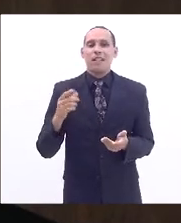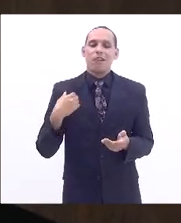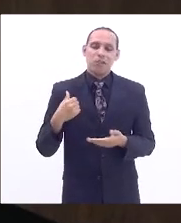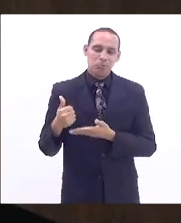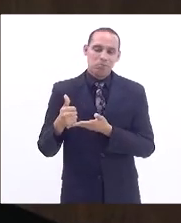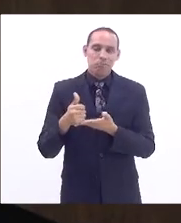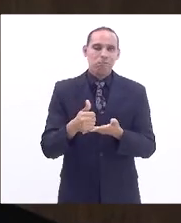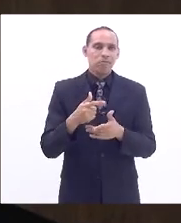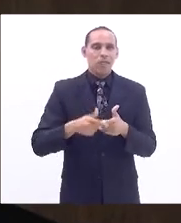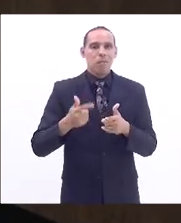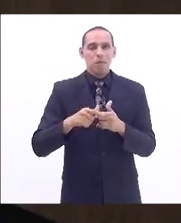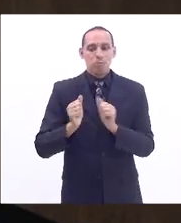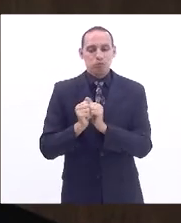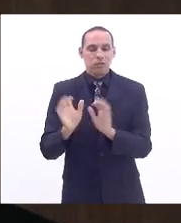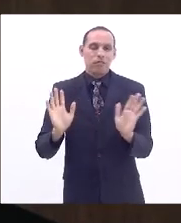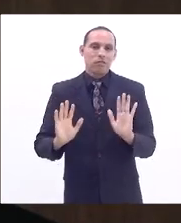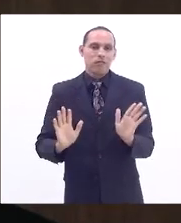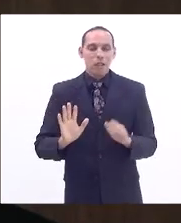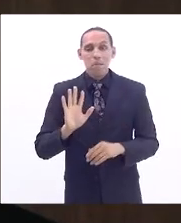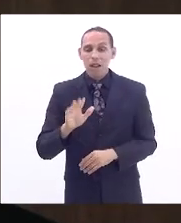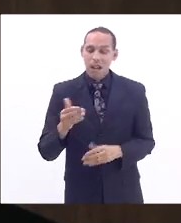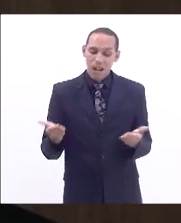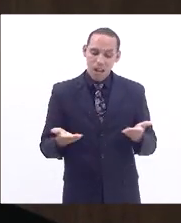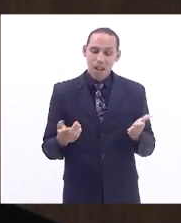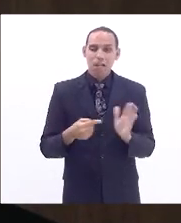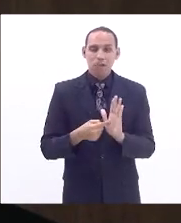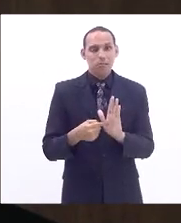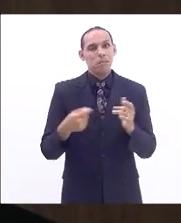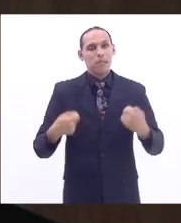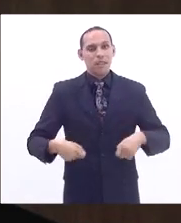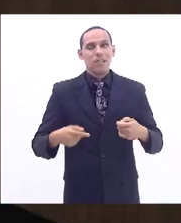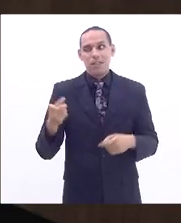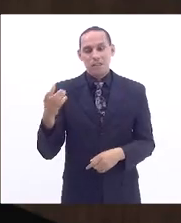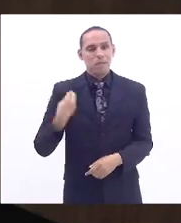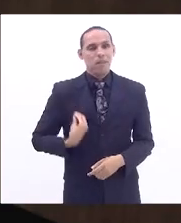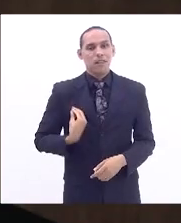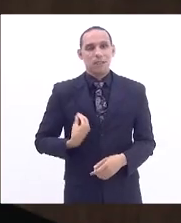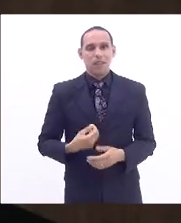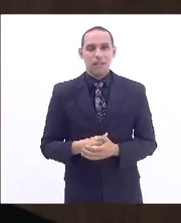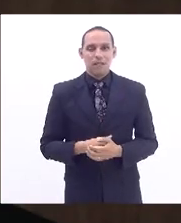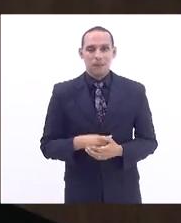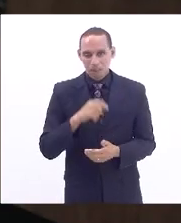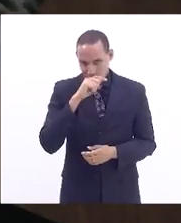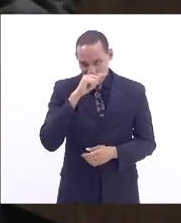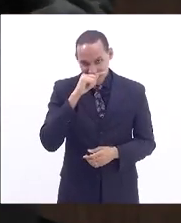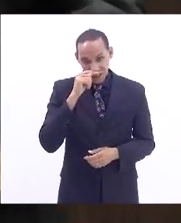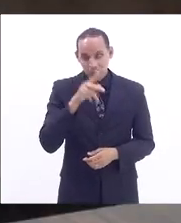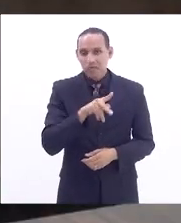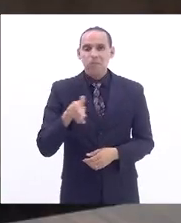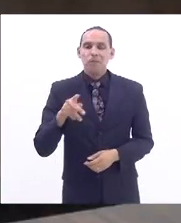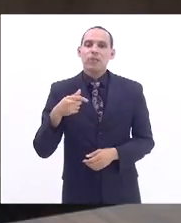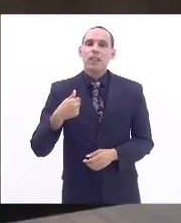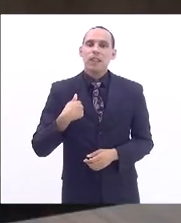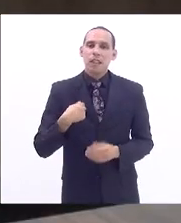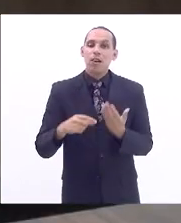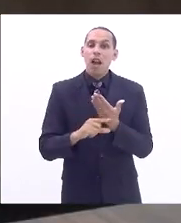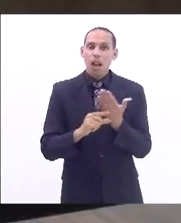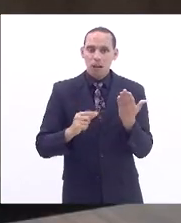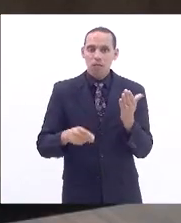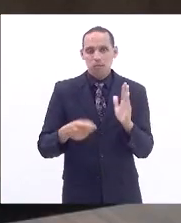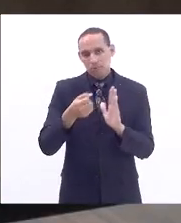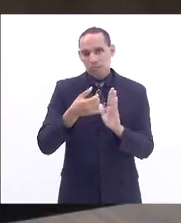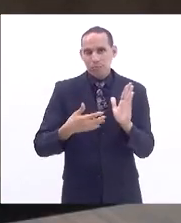atrasei não levantar o problema com ele mas agora a gente vai presente o presidente eu sou toda